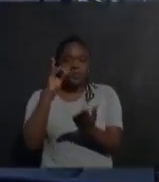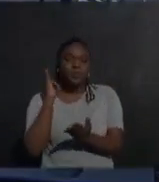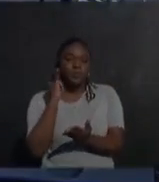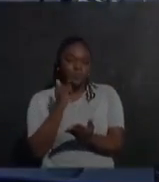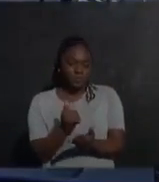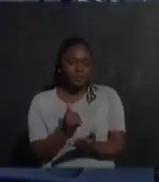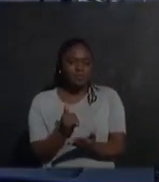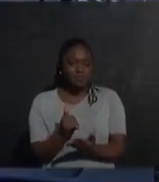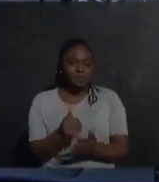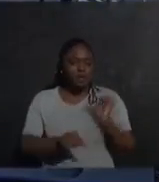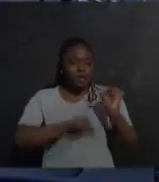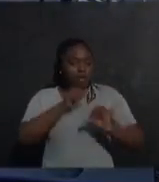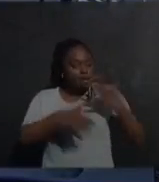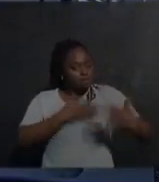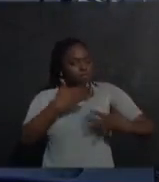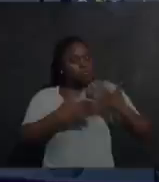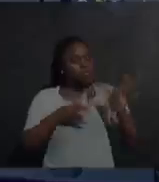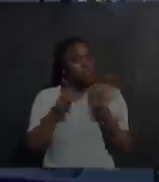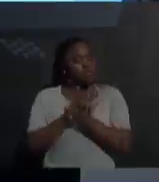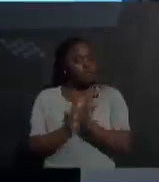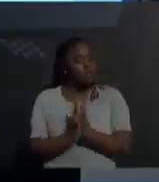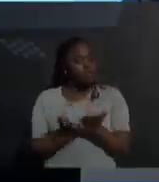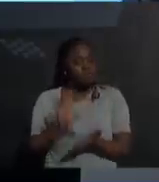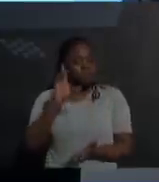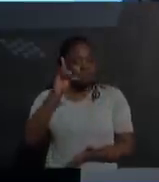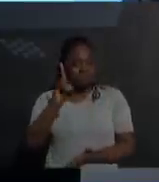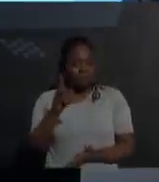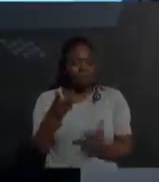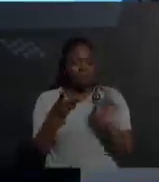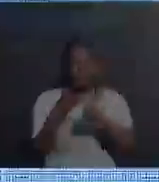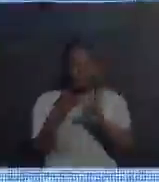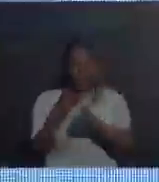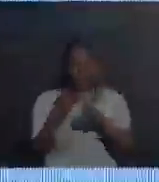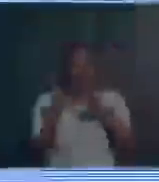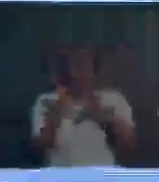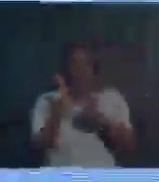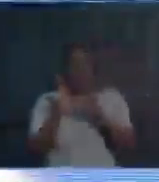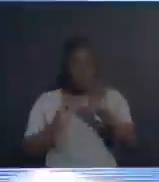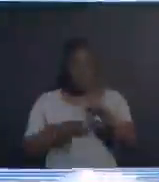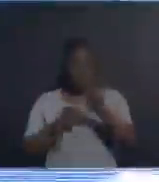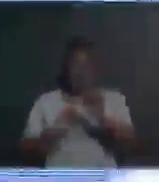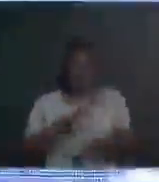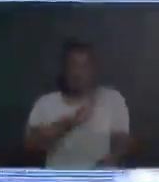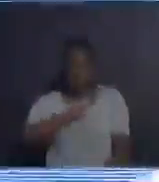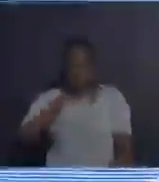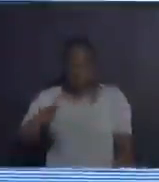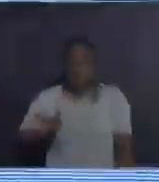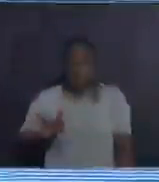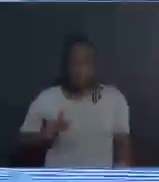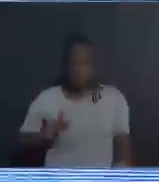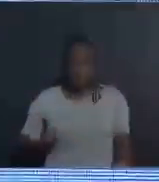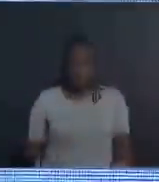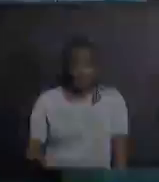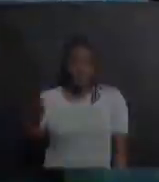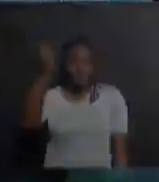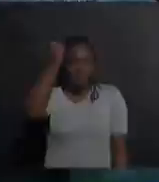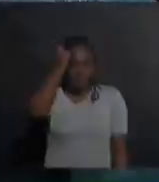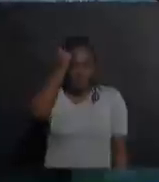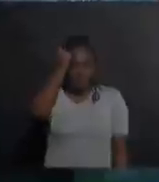comigo: é Bíblia. Segunda coisa que significa o ensino dos apóstolos é arrependimento. Fala comigo: